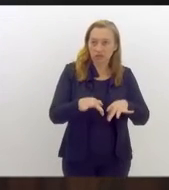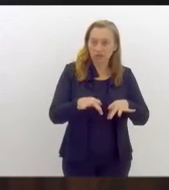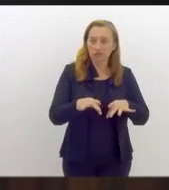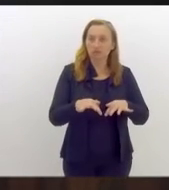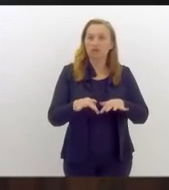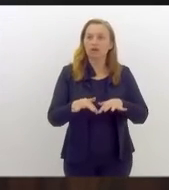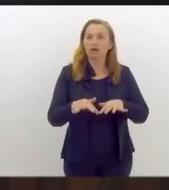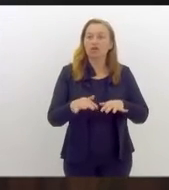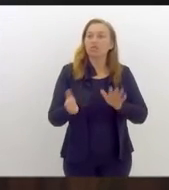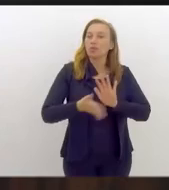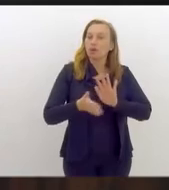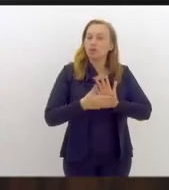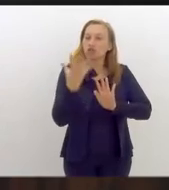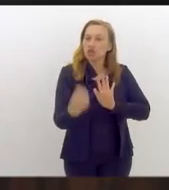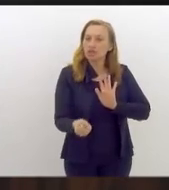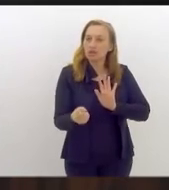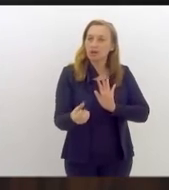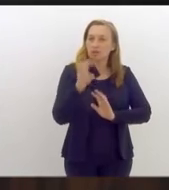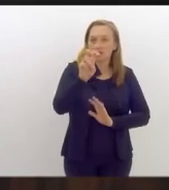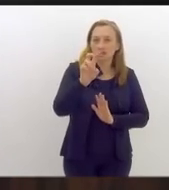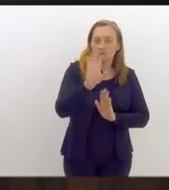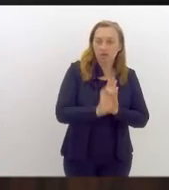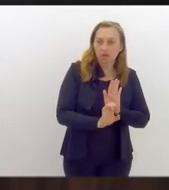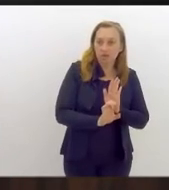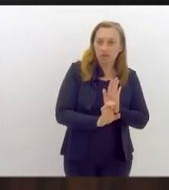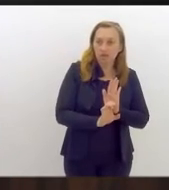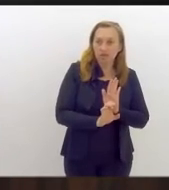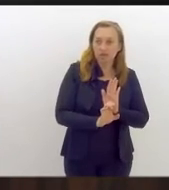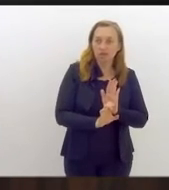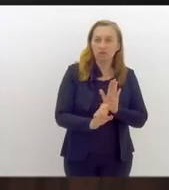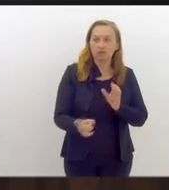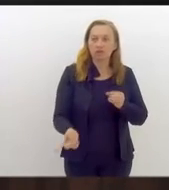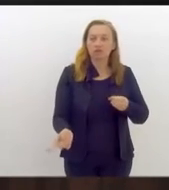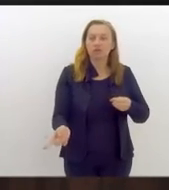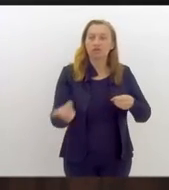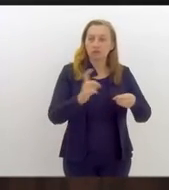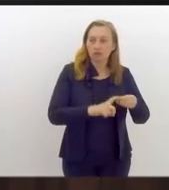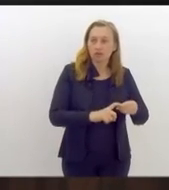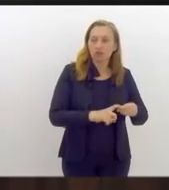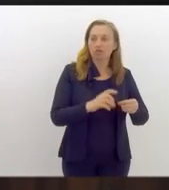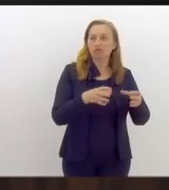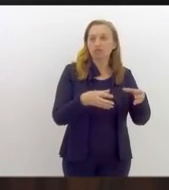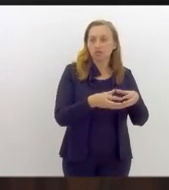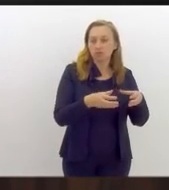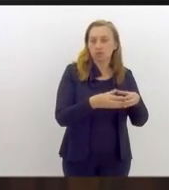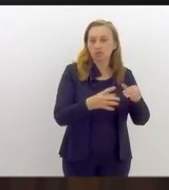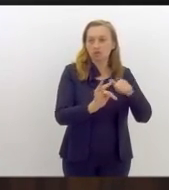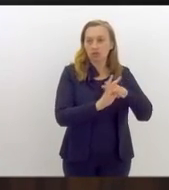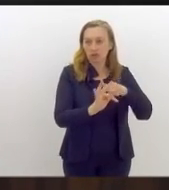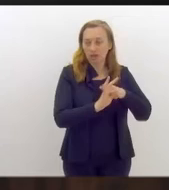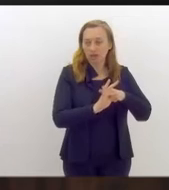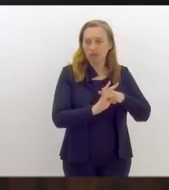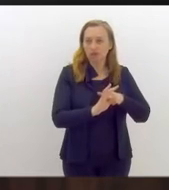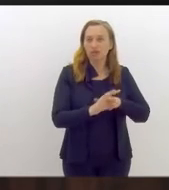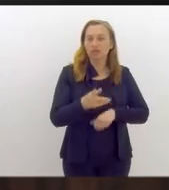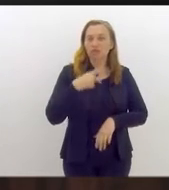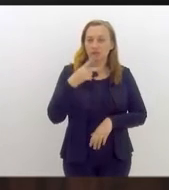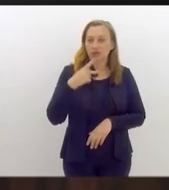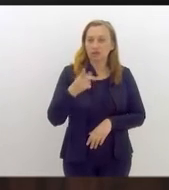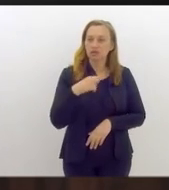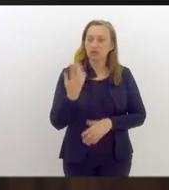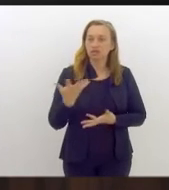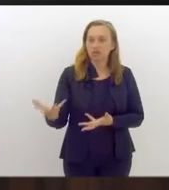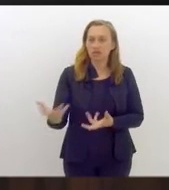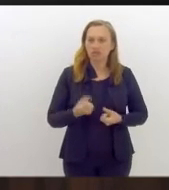apresente proposta de receber os 5 emendas e retorna às comissões técnicas. Queria ressaltar que a gente recebeu